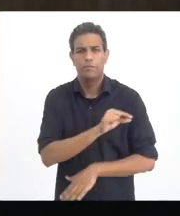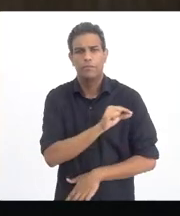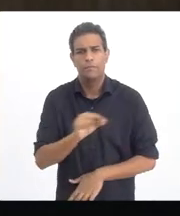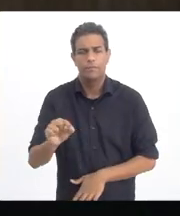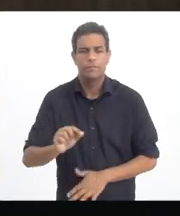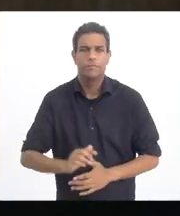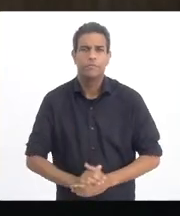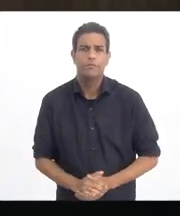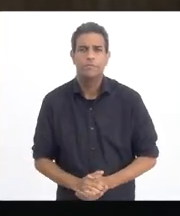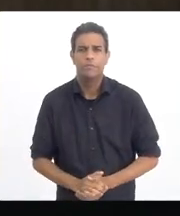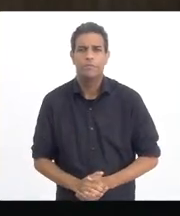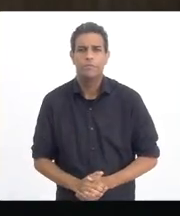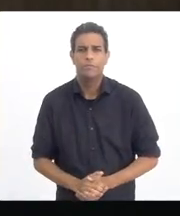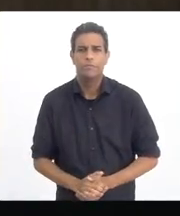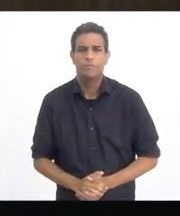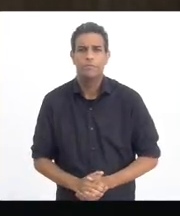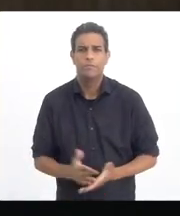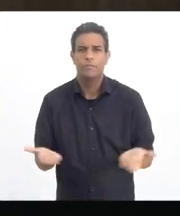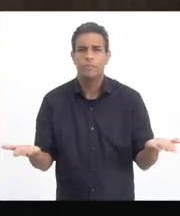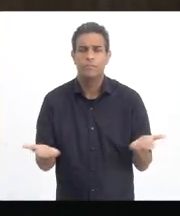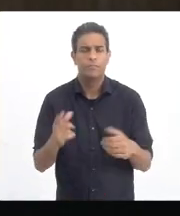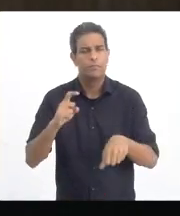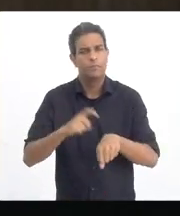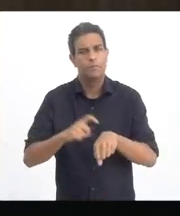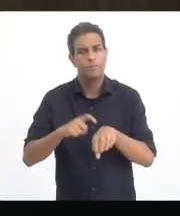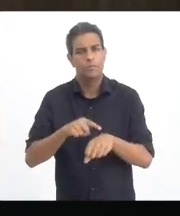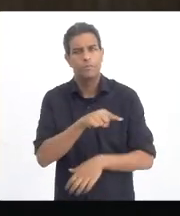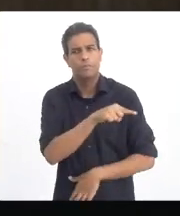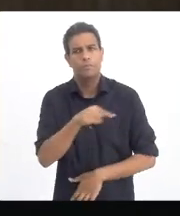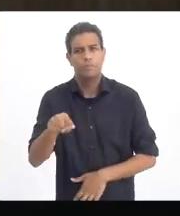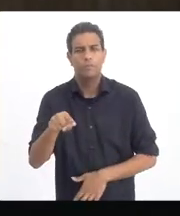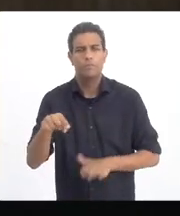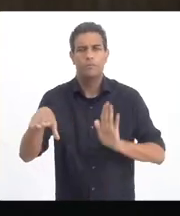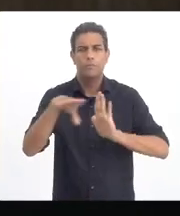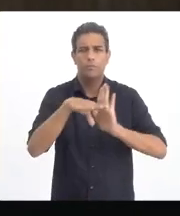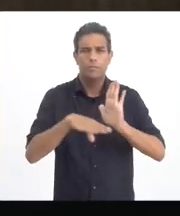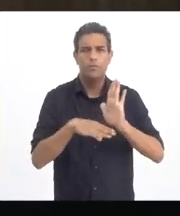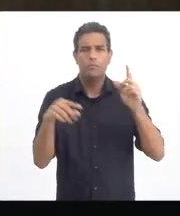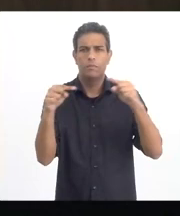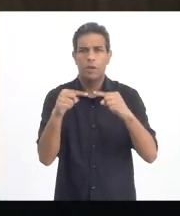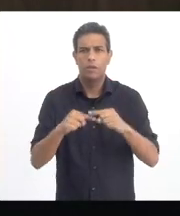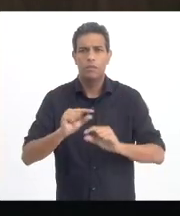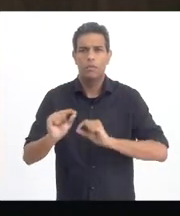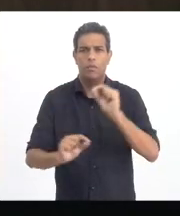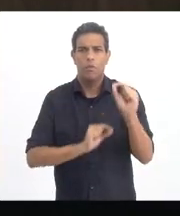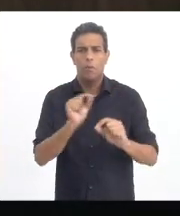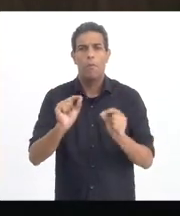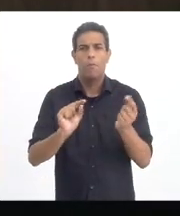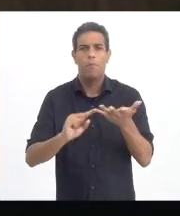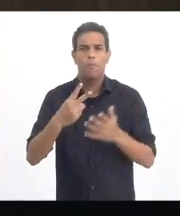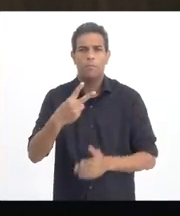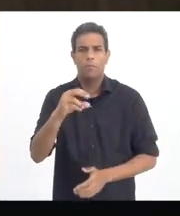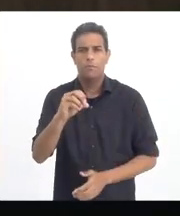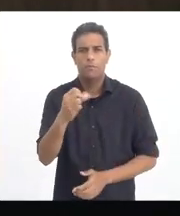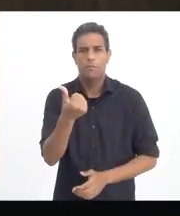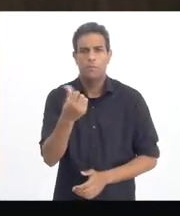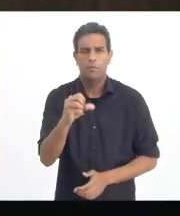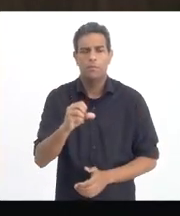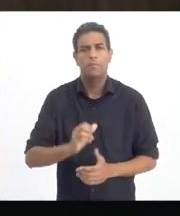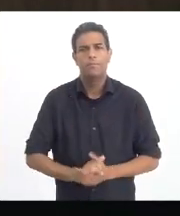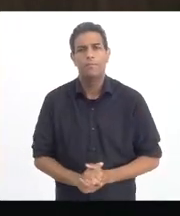Então, não justifica a aplicação imediata que foi feita lá em 2019